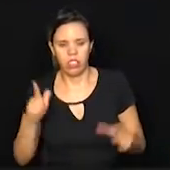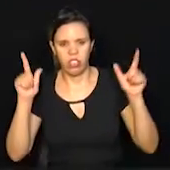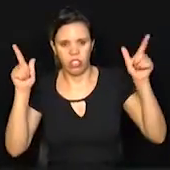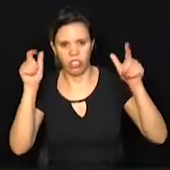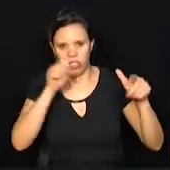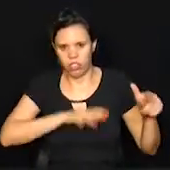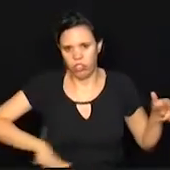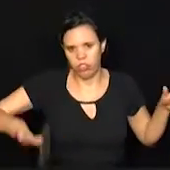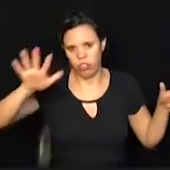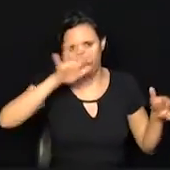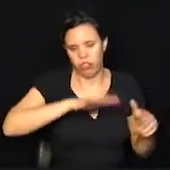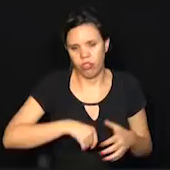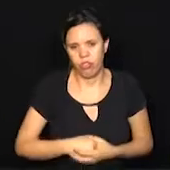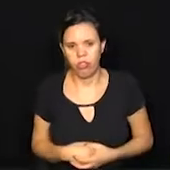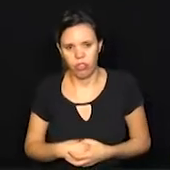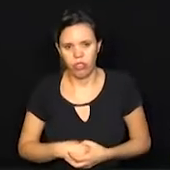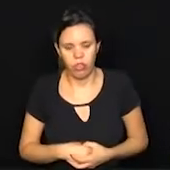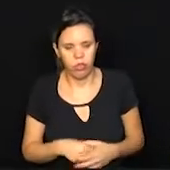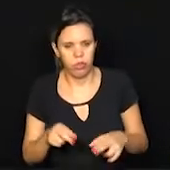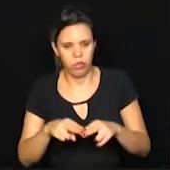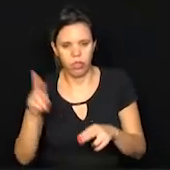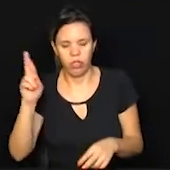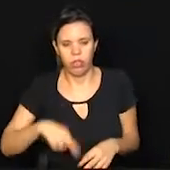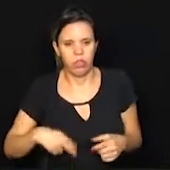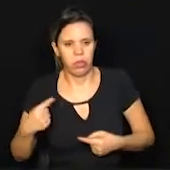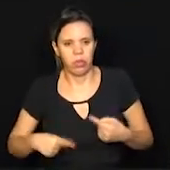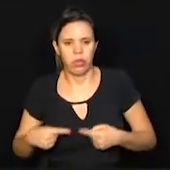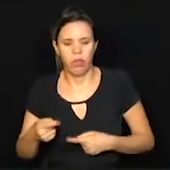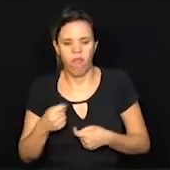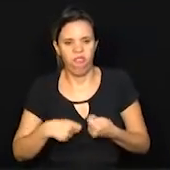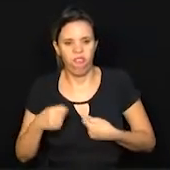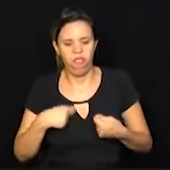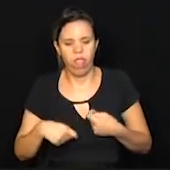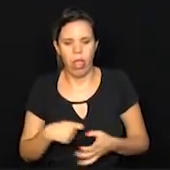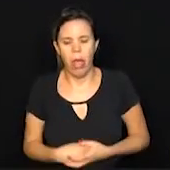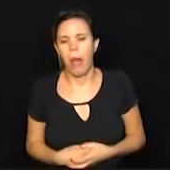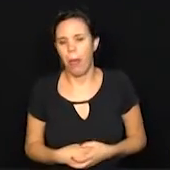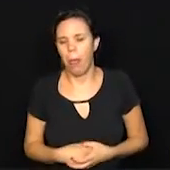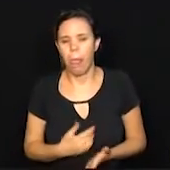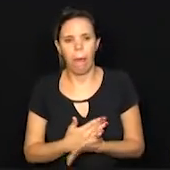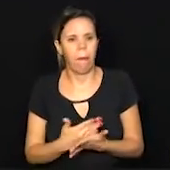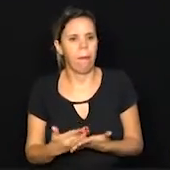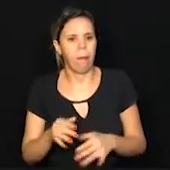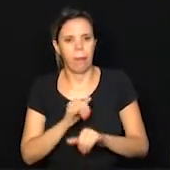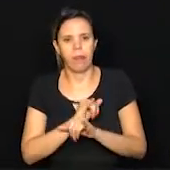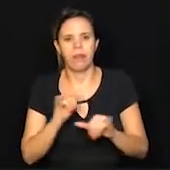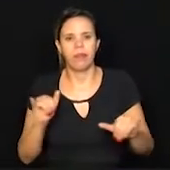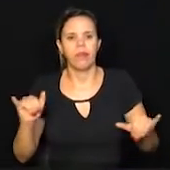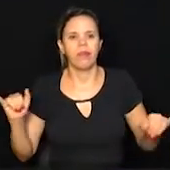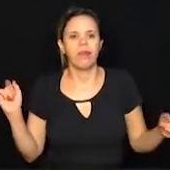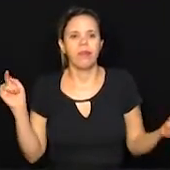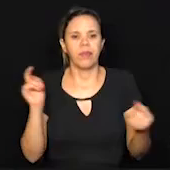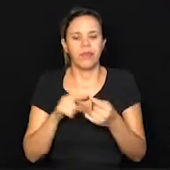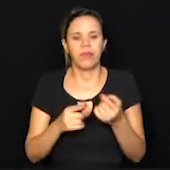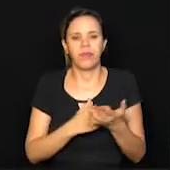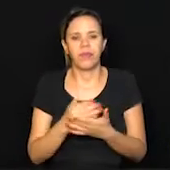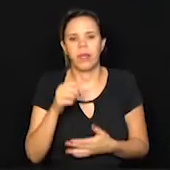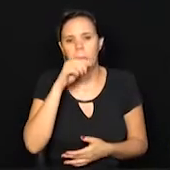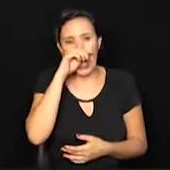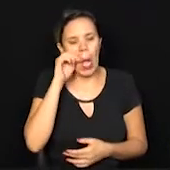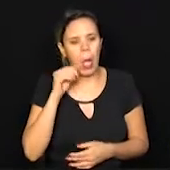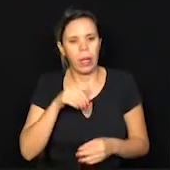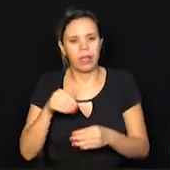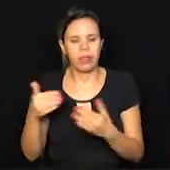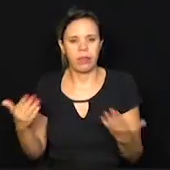greve geral é por razões políticas e econômicas e começa a campanha pelas diretas Quem começou a campanha